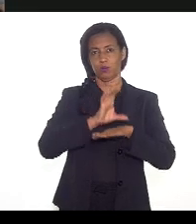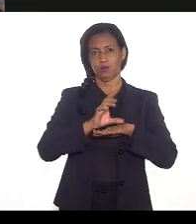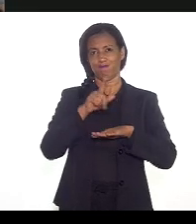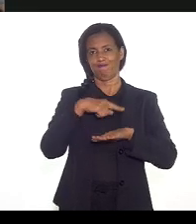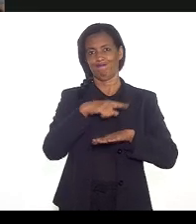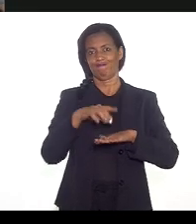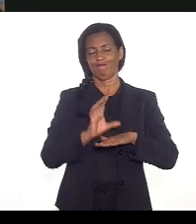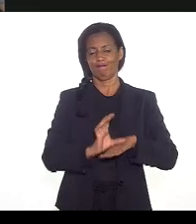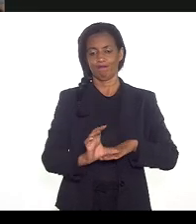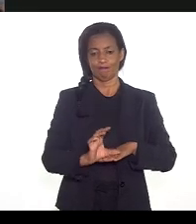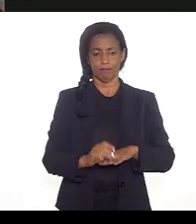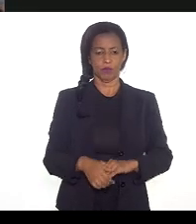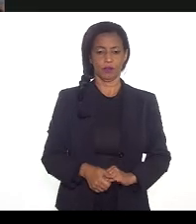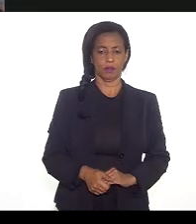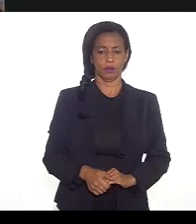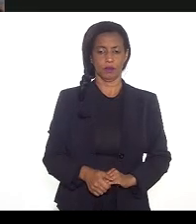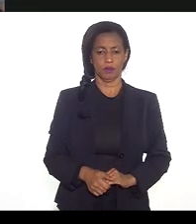inconstitucionalidade.